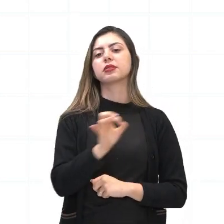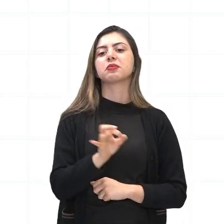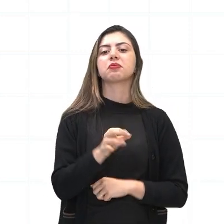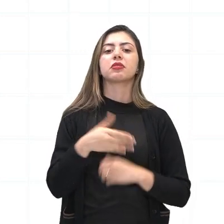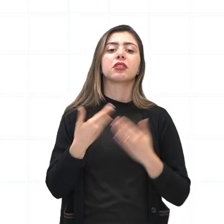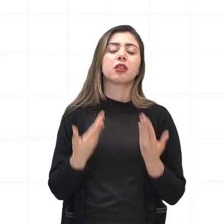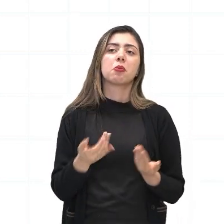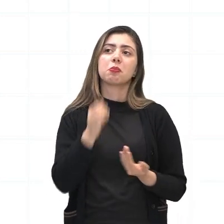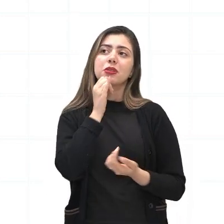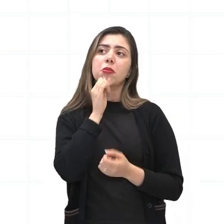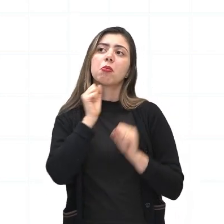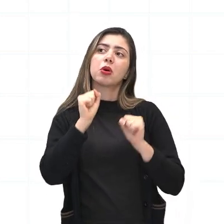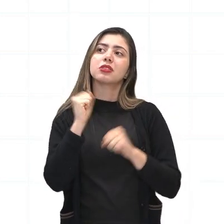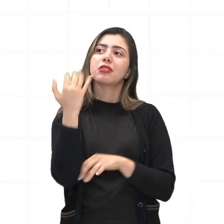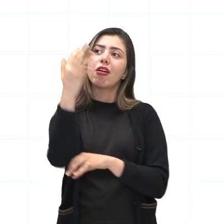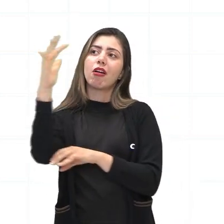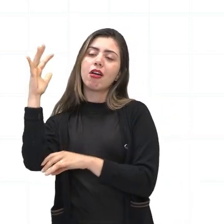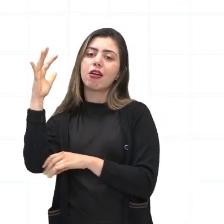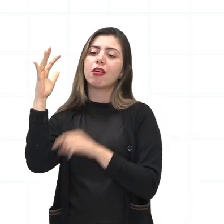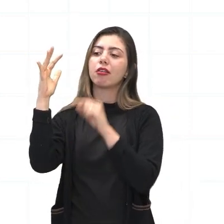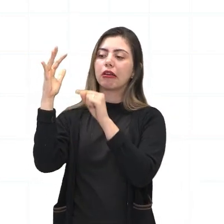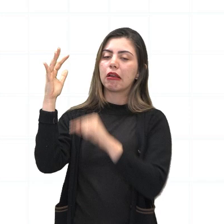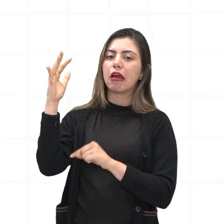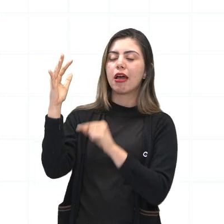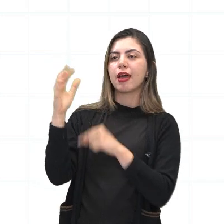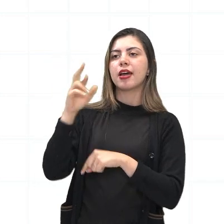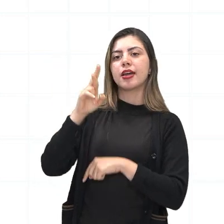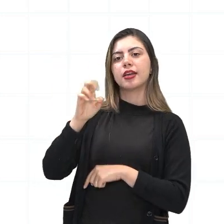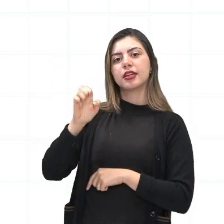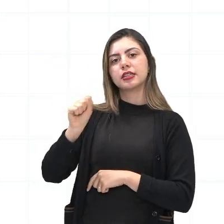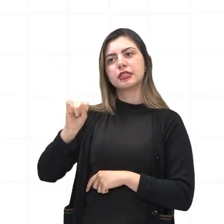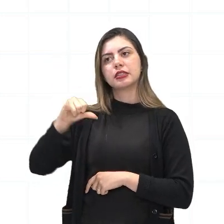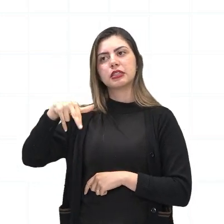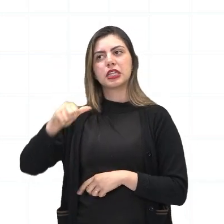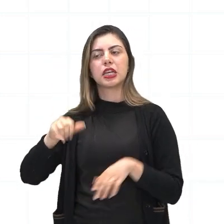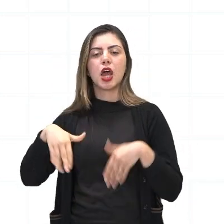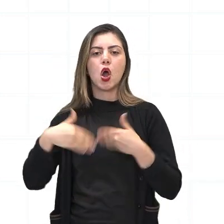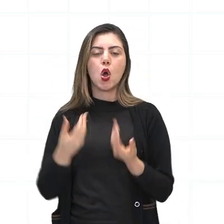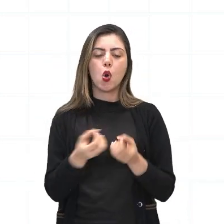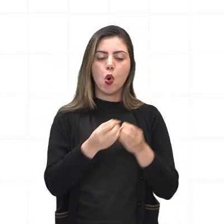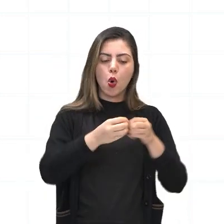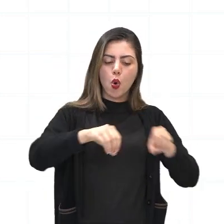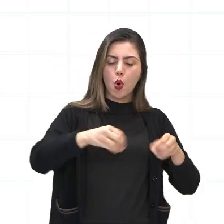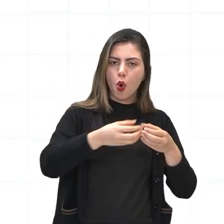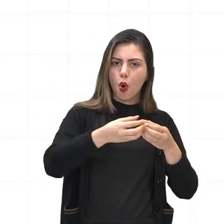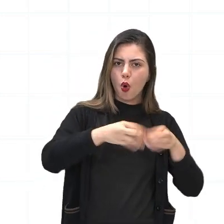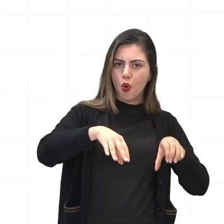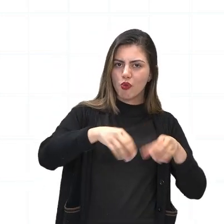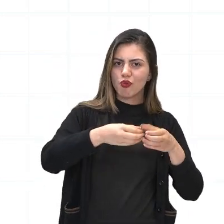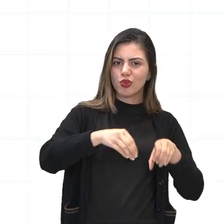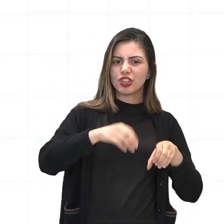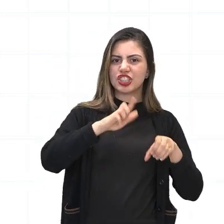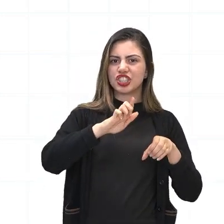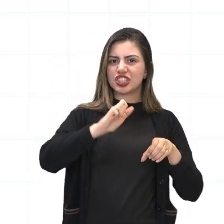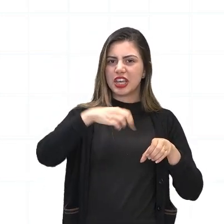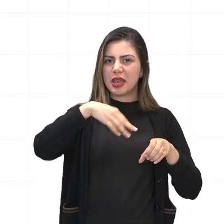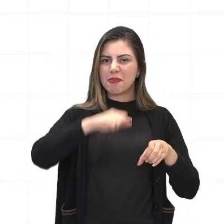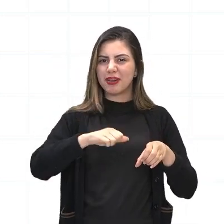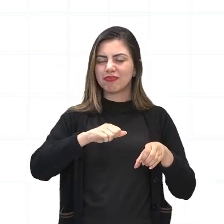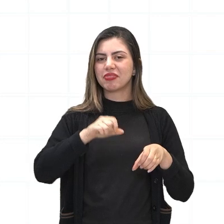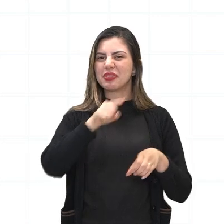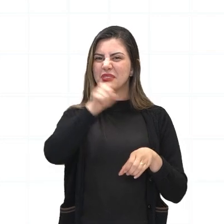de uma árvore, a gema do ovo. Quem aqui, lá na pré-escola, não experimentou